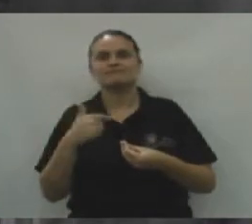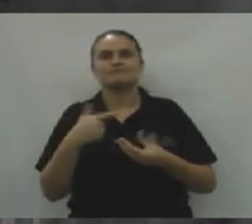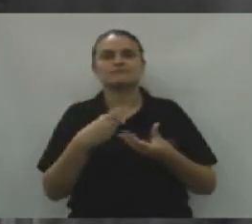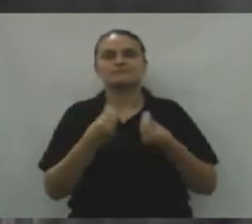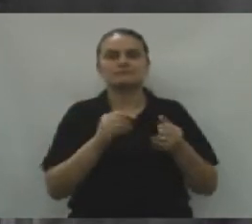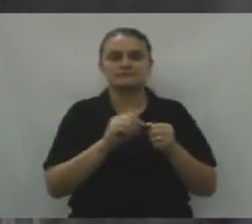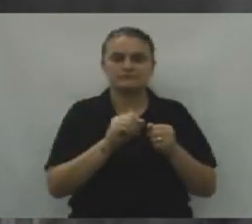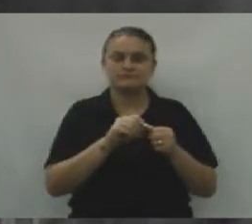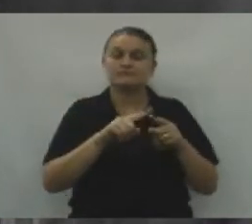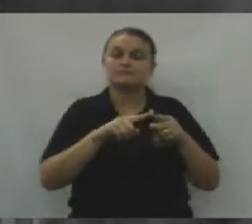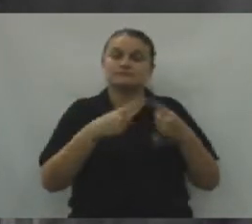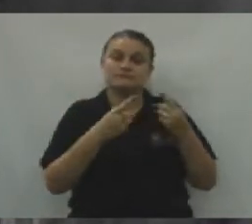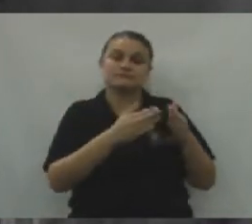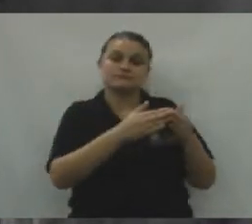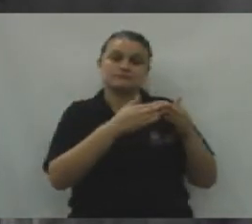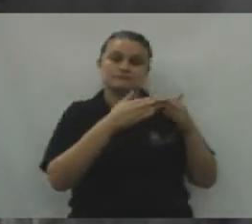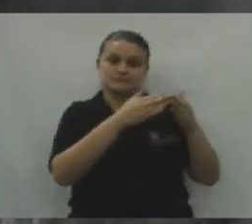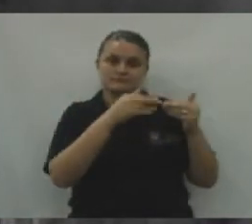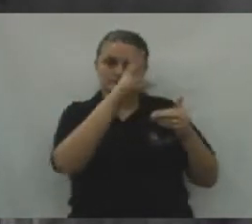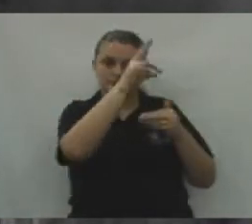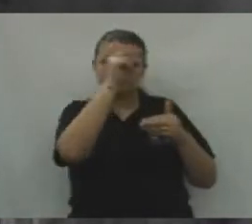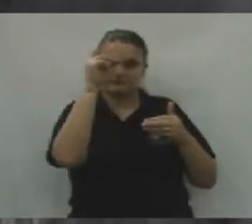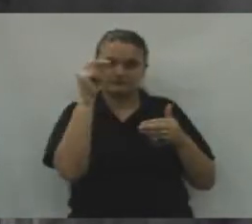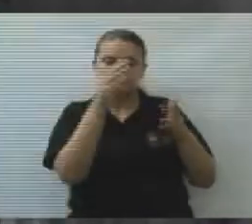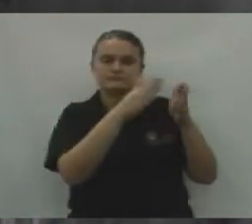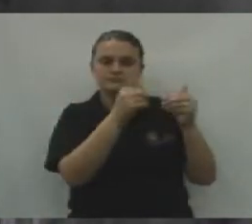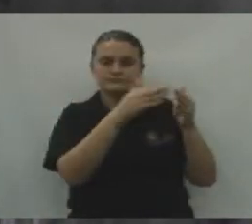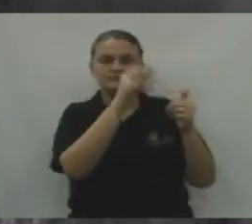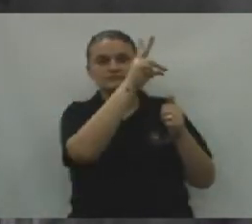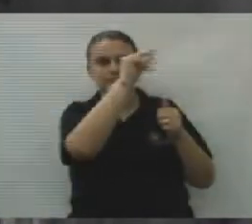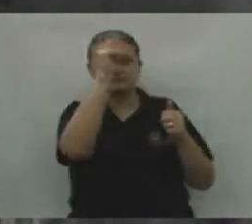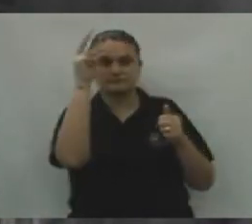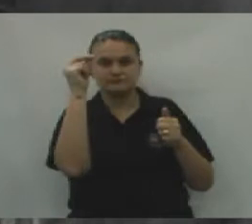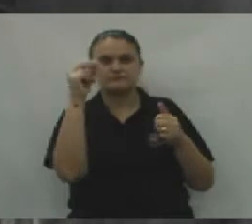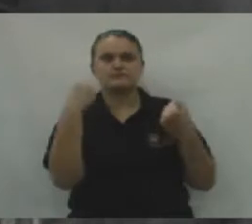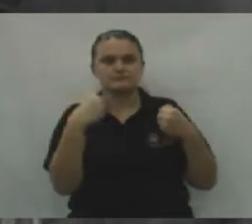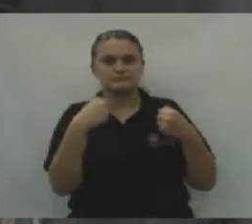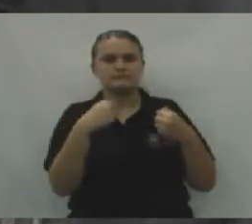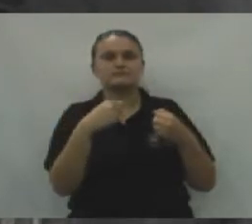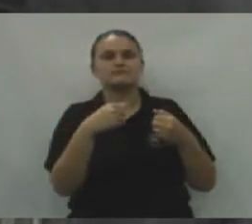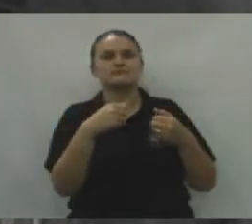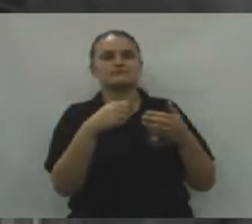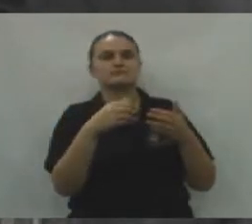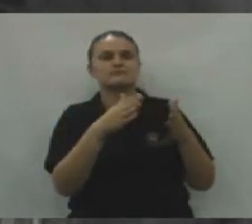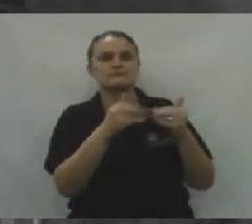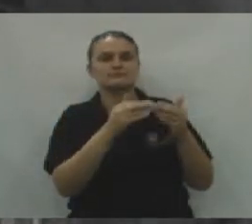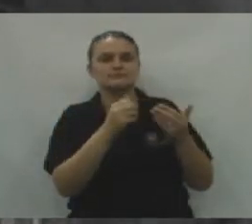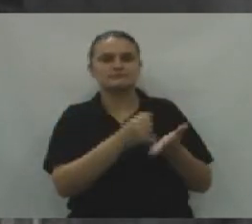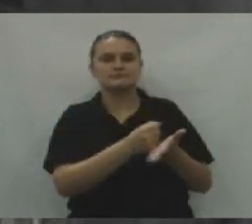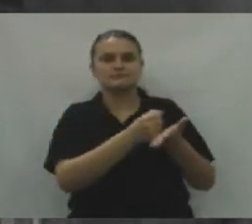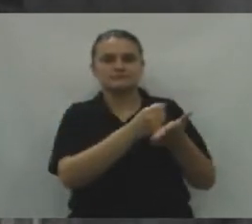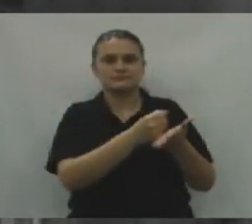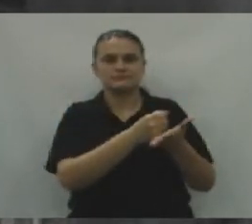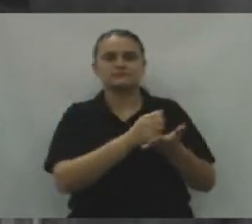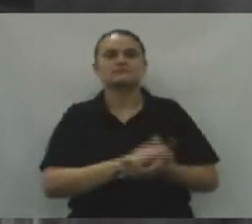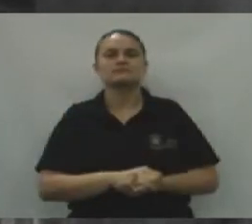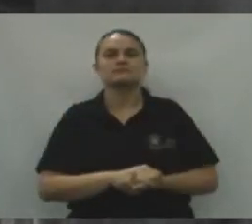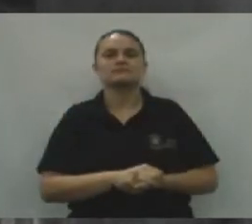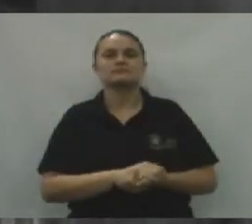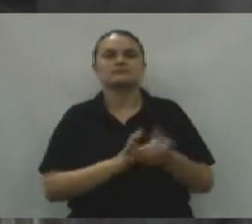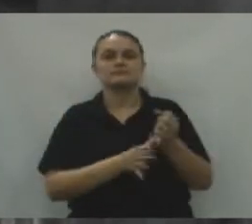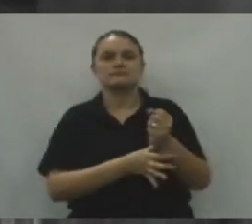execução, mas pode sim fazer os requerimentos e solicitar ao executivo para ser atendido, que foi na questão de